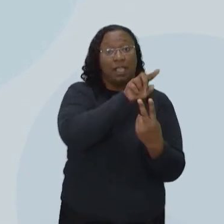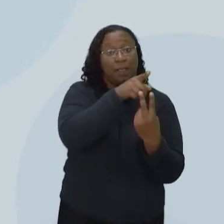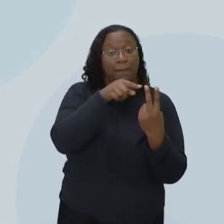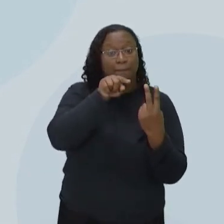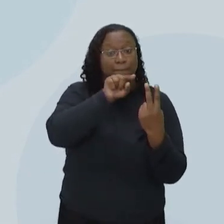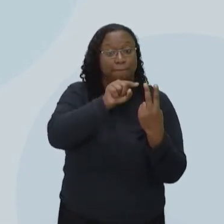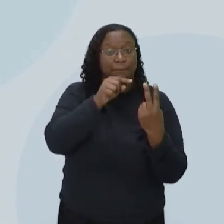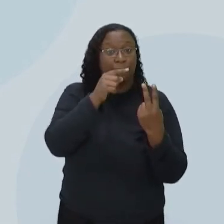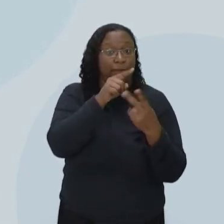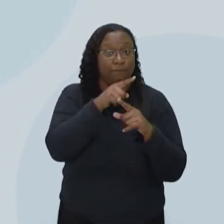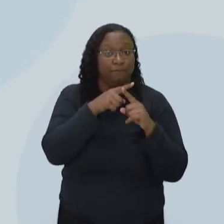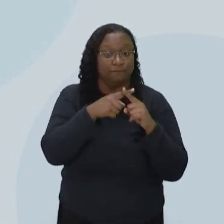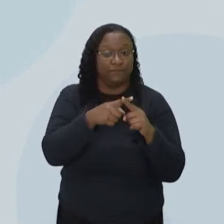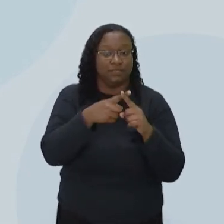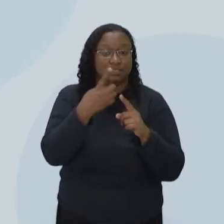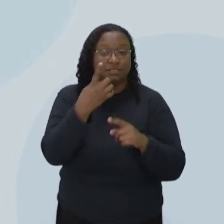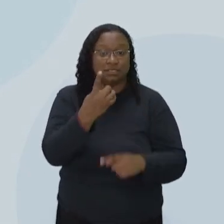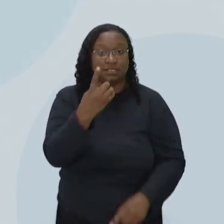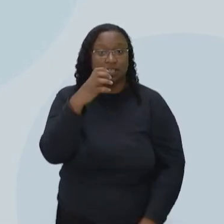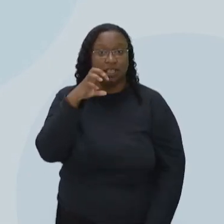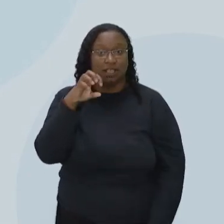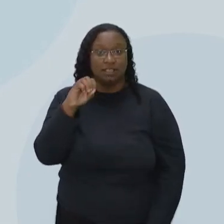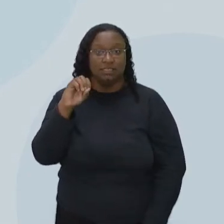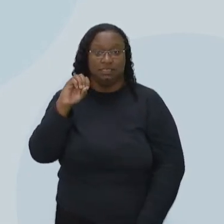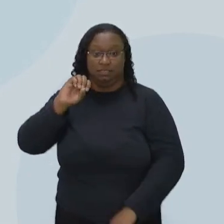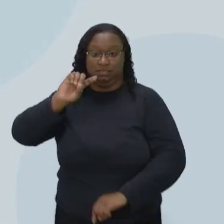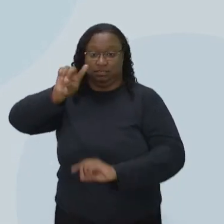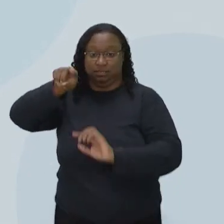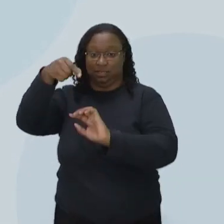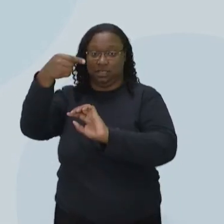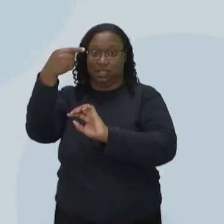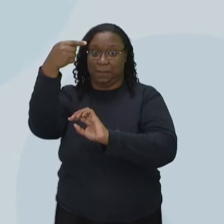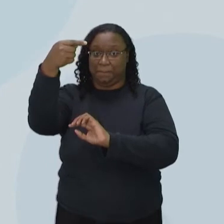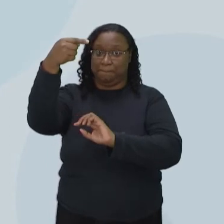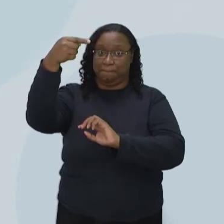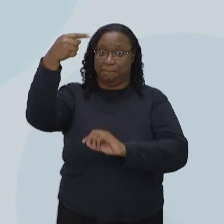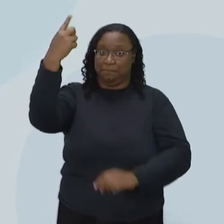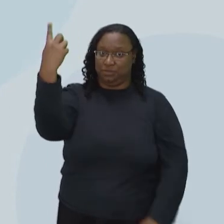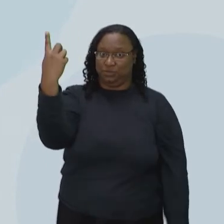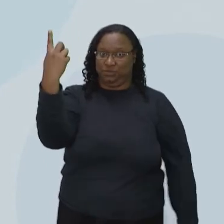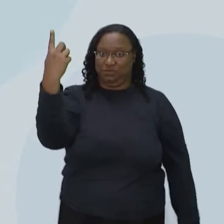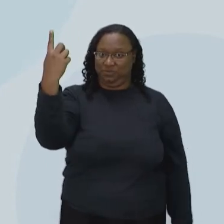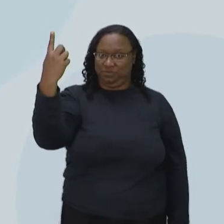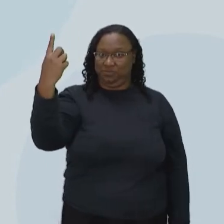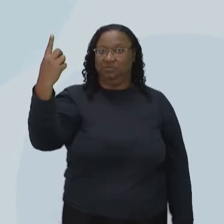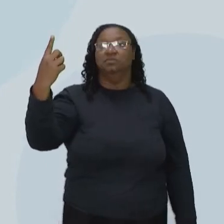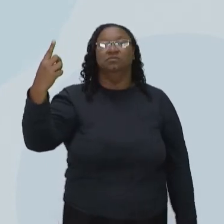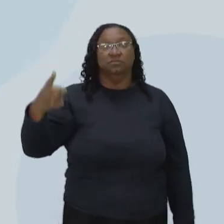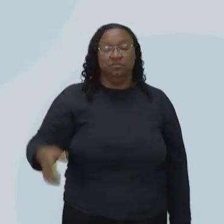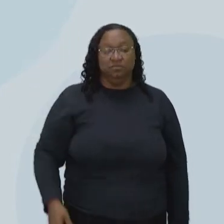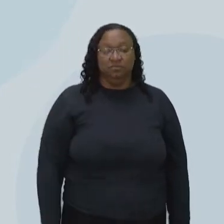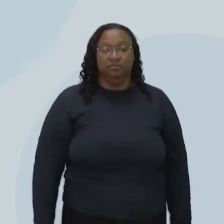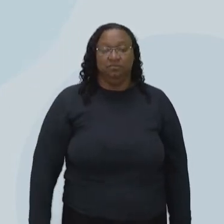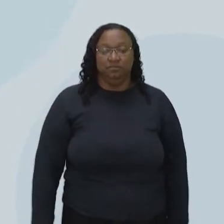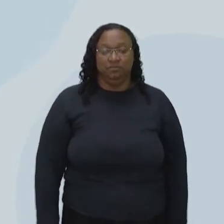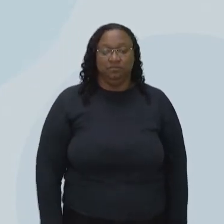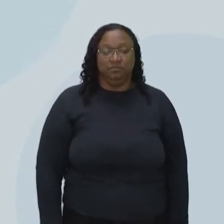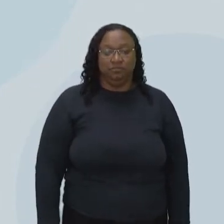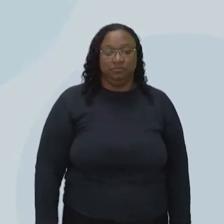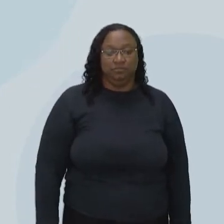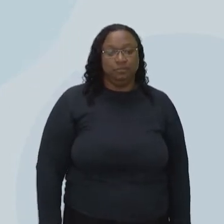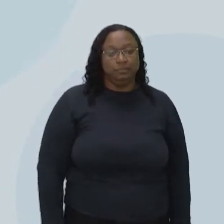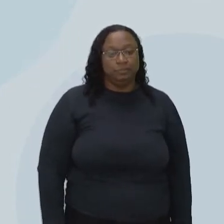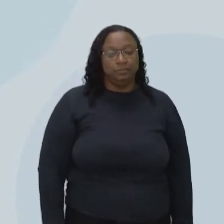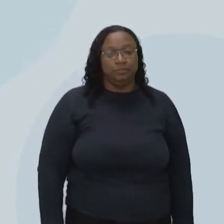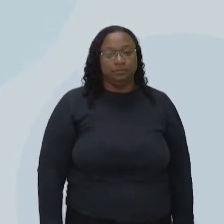centímetros. Ou seja, em metro vai dar 10 a menos 1. 10 centímetros em metro. Então